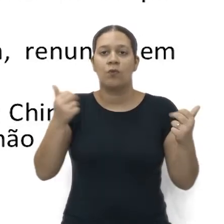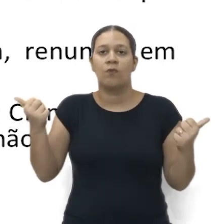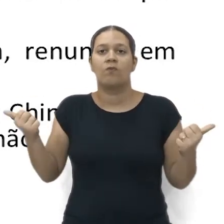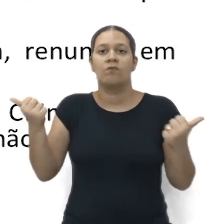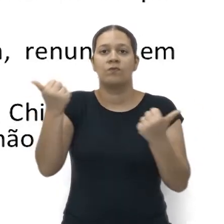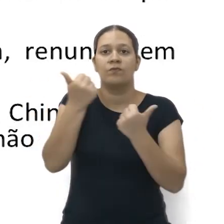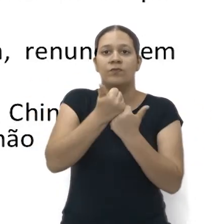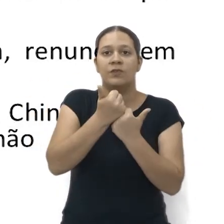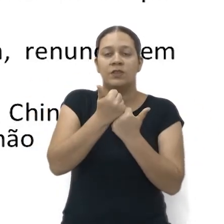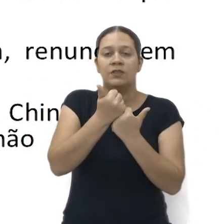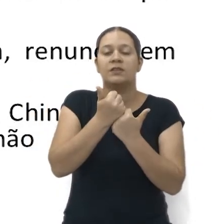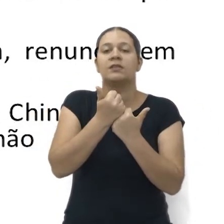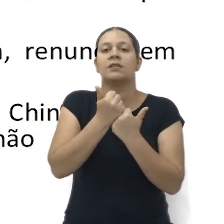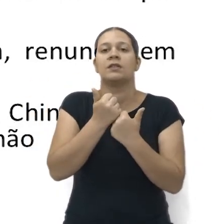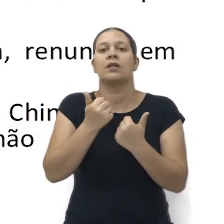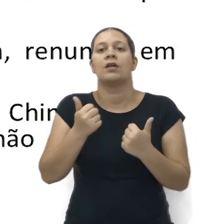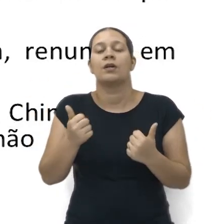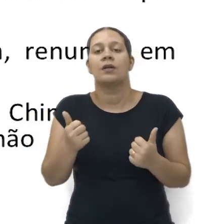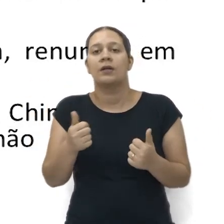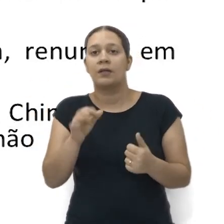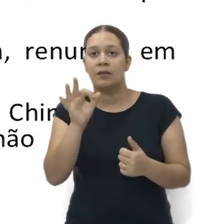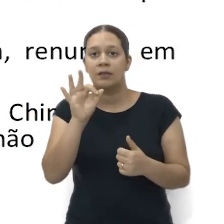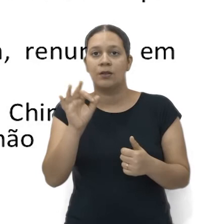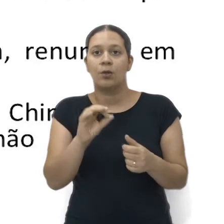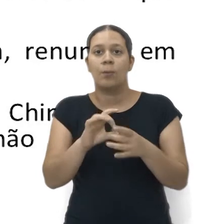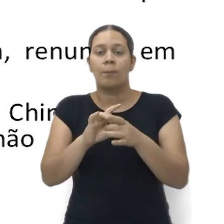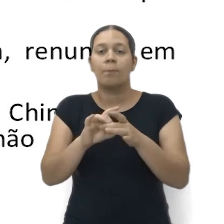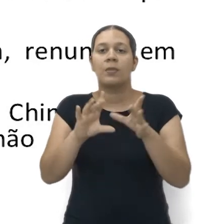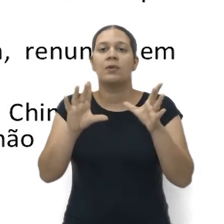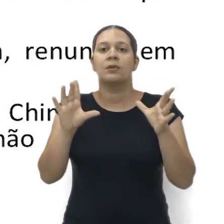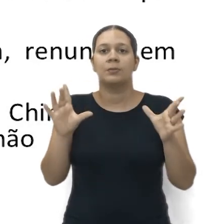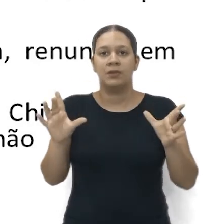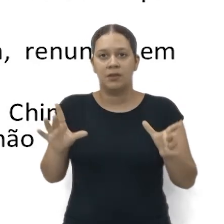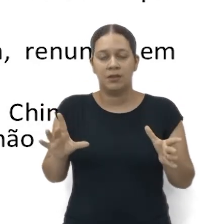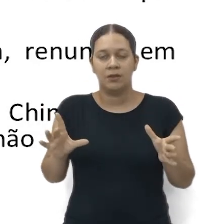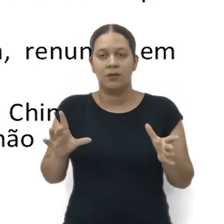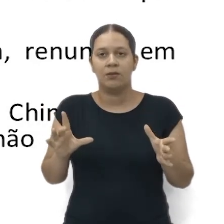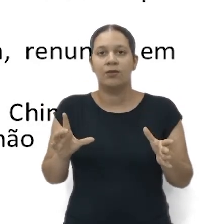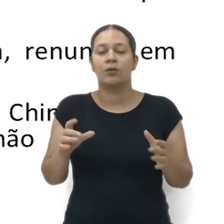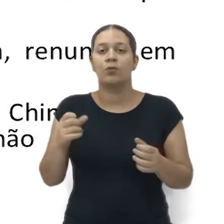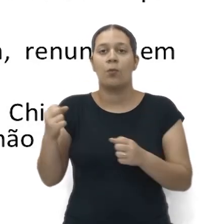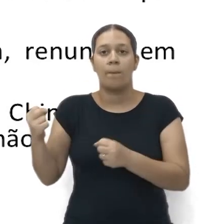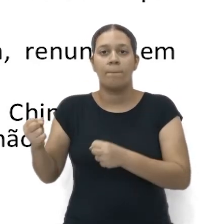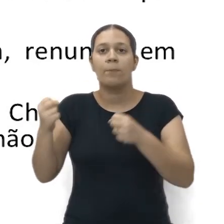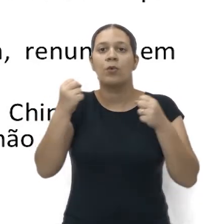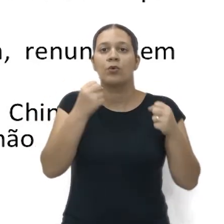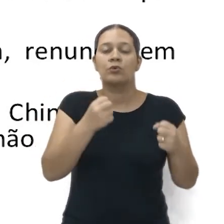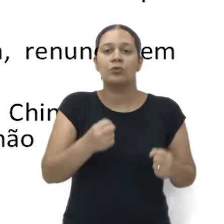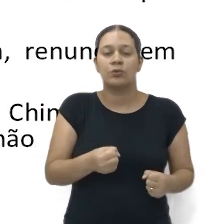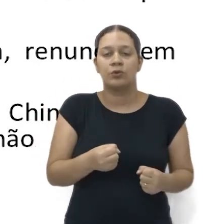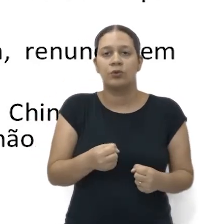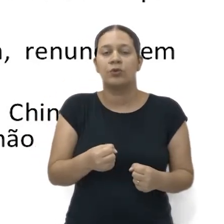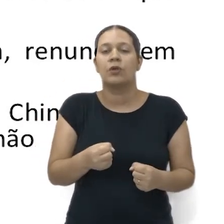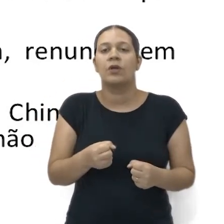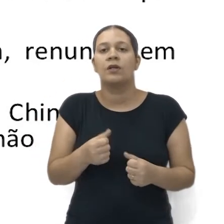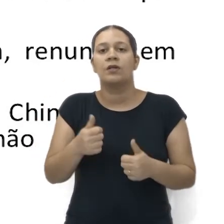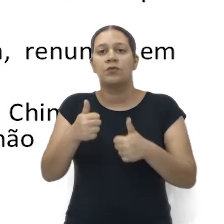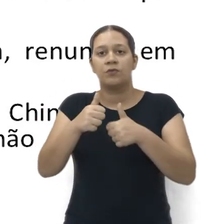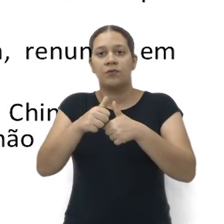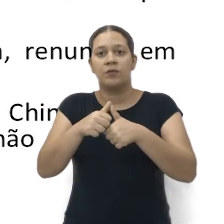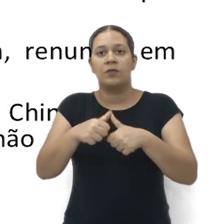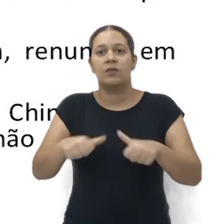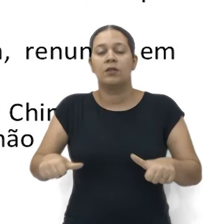deveria assumir, e era João Goulart, e não permitem que Jango assuma com plenos poderes. Ele termina ficando